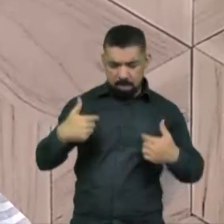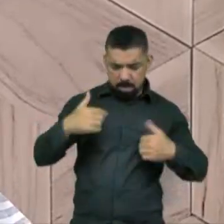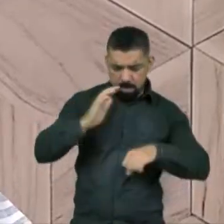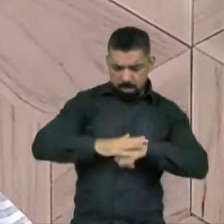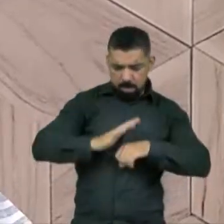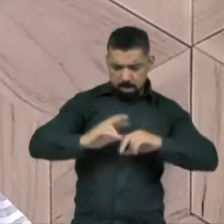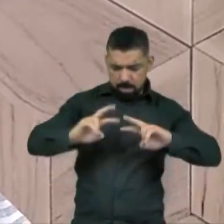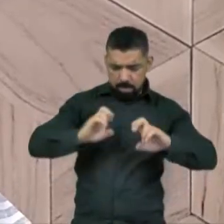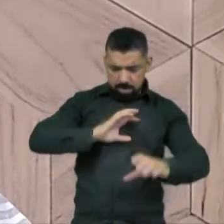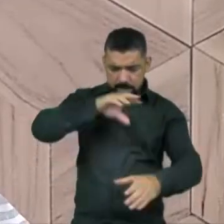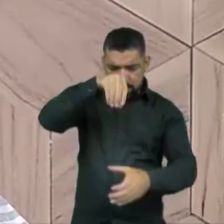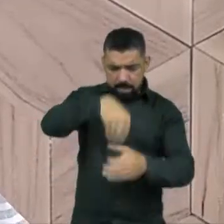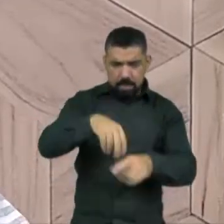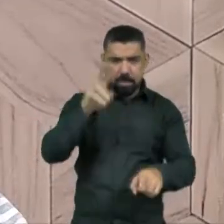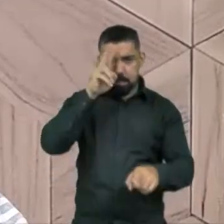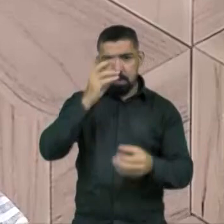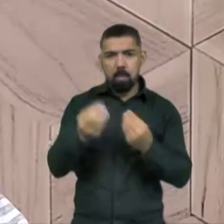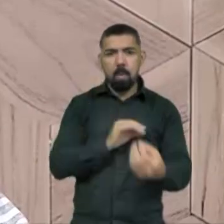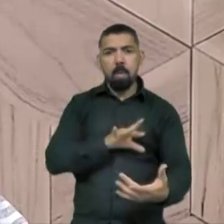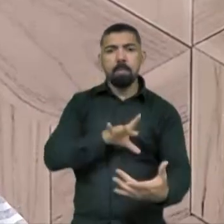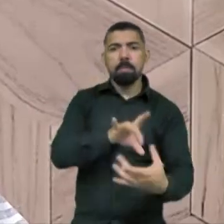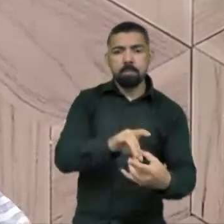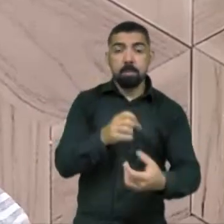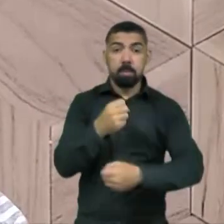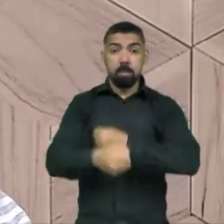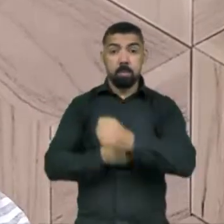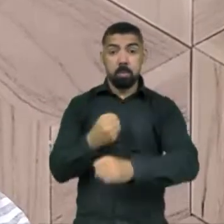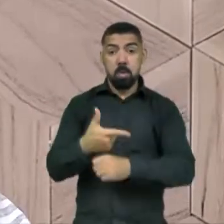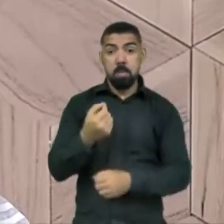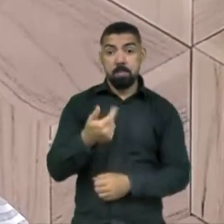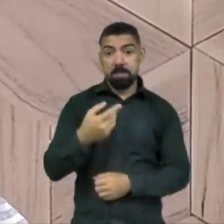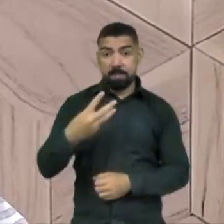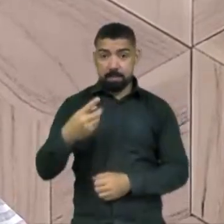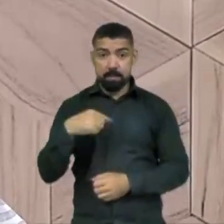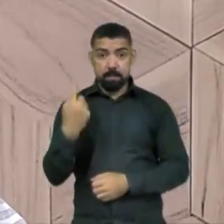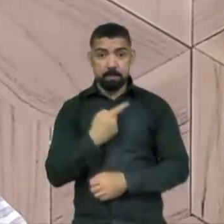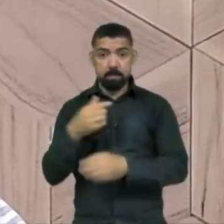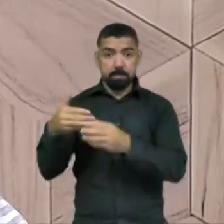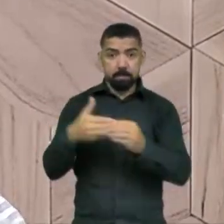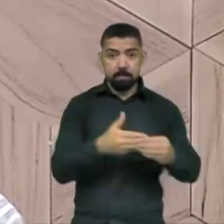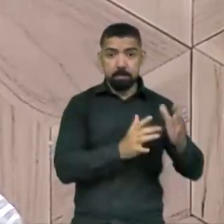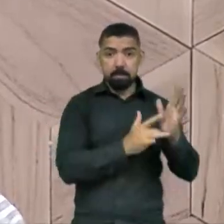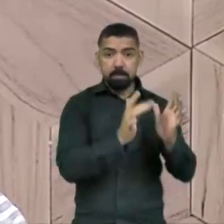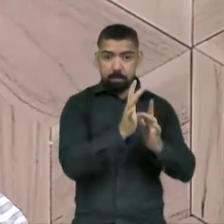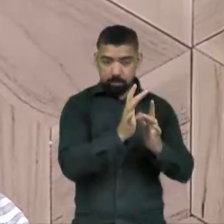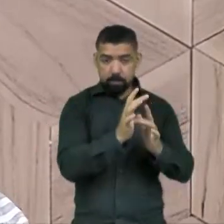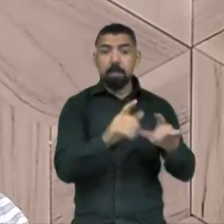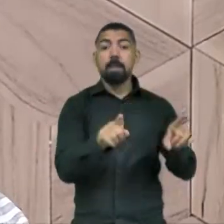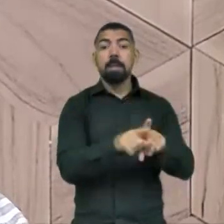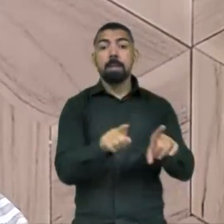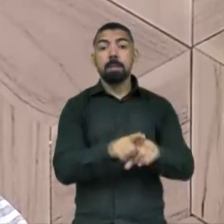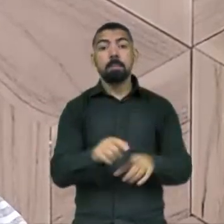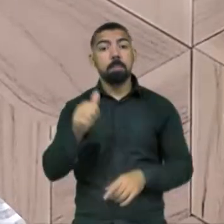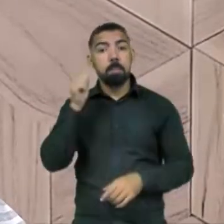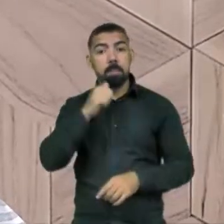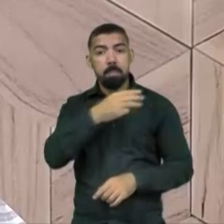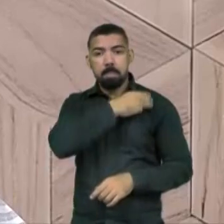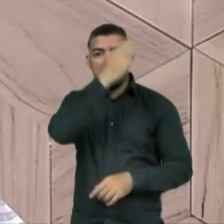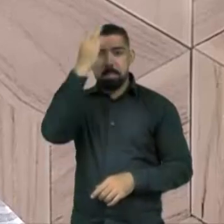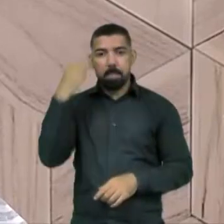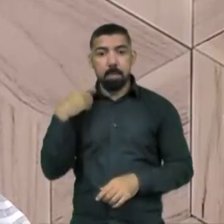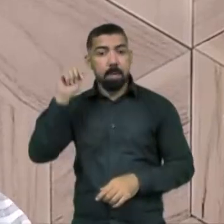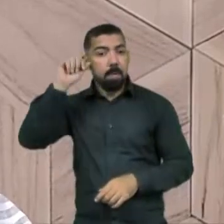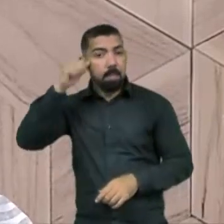dentro dessa história. No ano de 2023, nós trazemos a público um Cristo e uma Maria negros, né? Convidando a